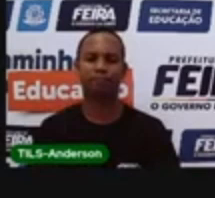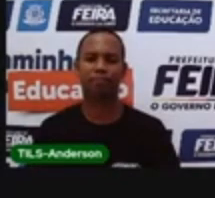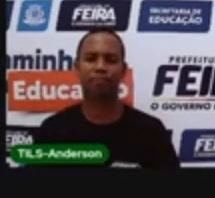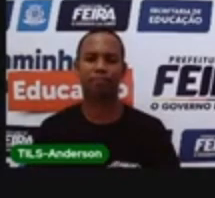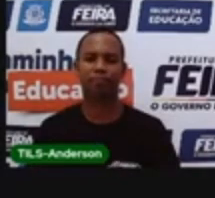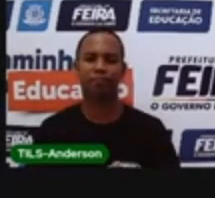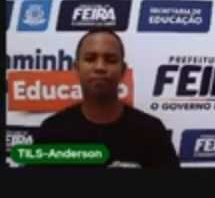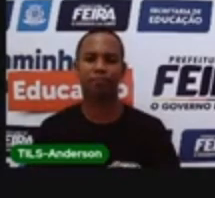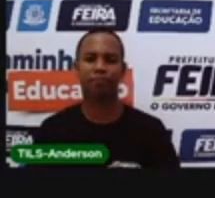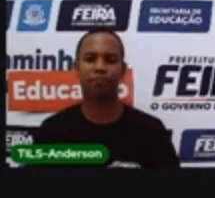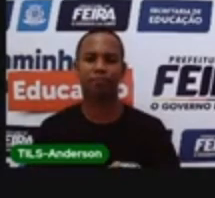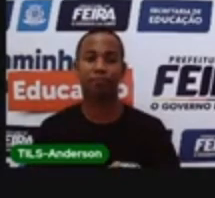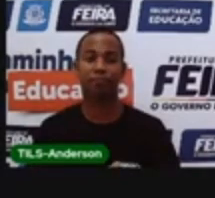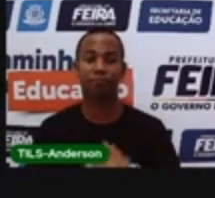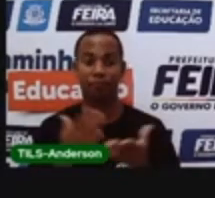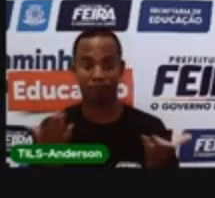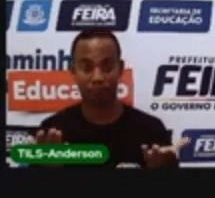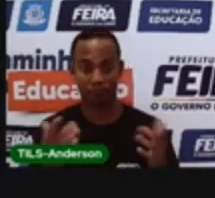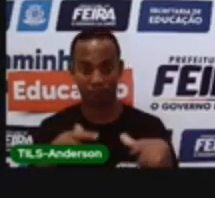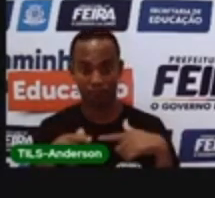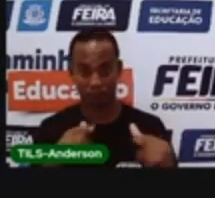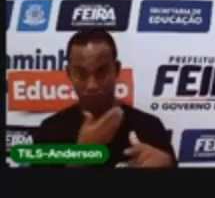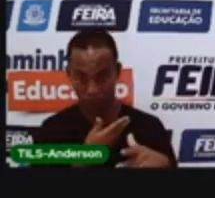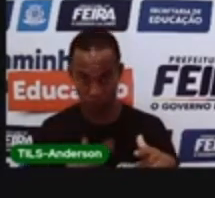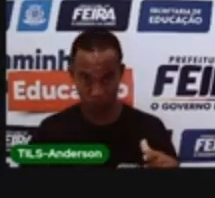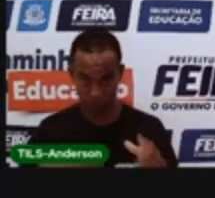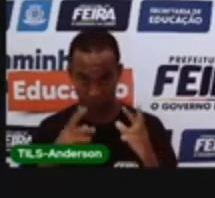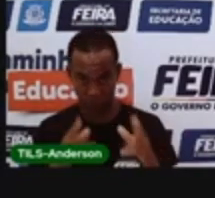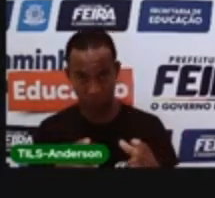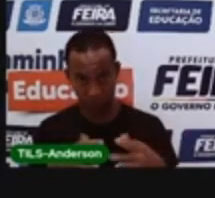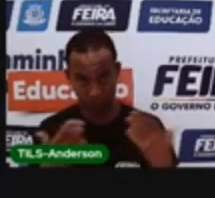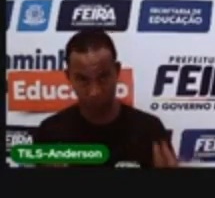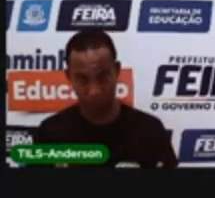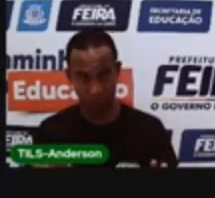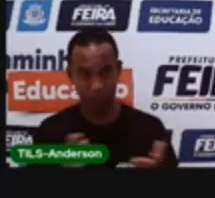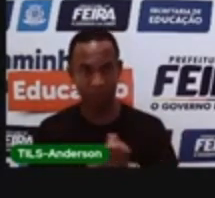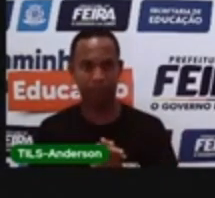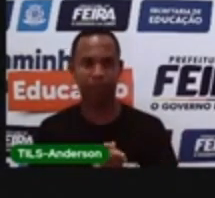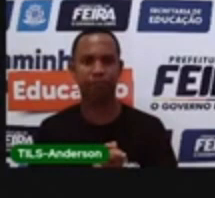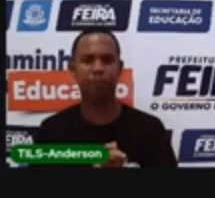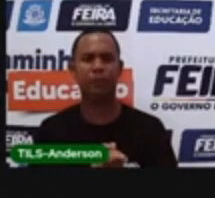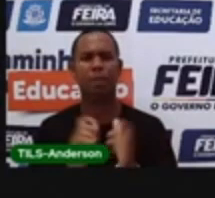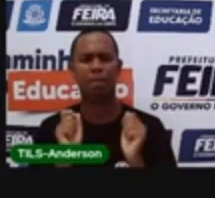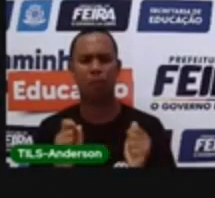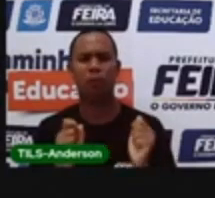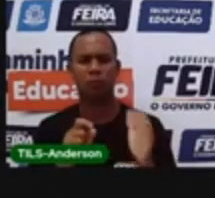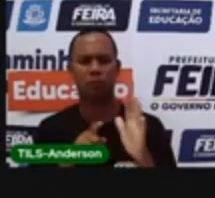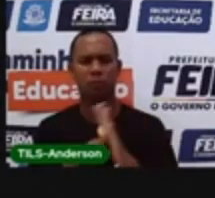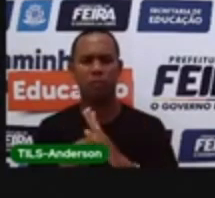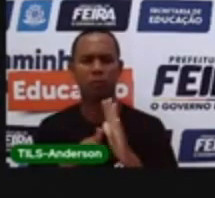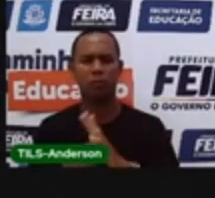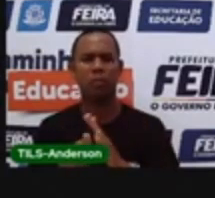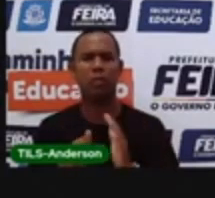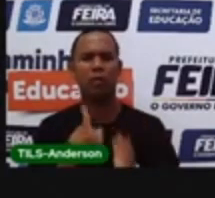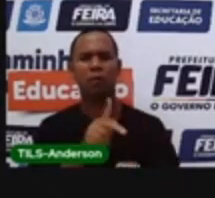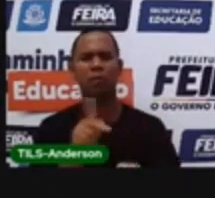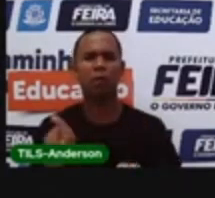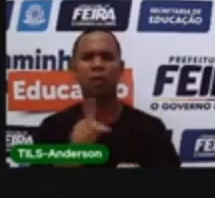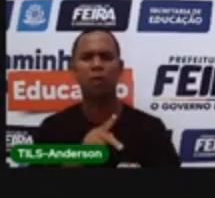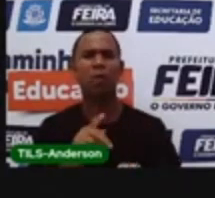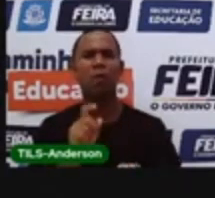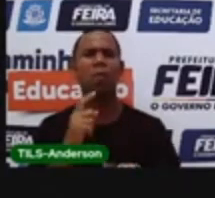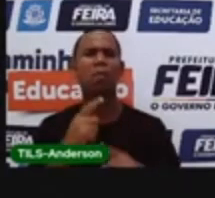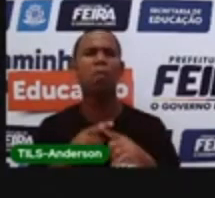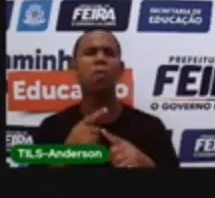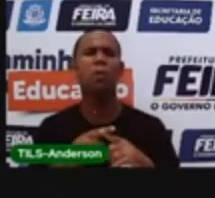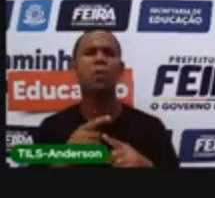a água? E aí, fica a dúvida aí para vocês, certo? Aí vocês podem perguntar: Pró, mas se for público, por que